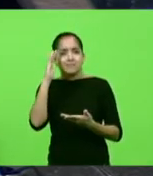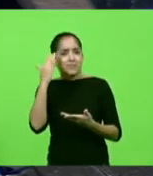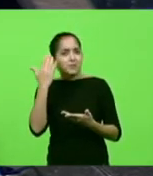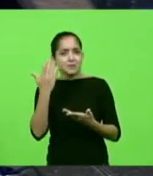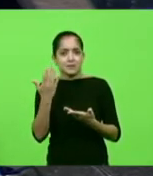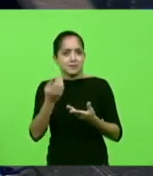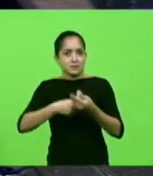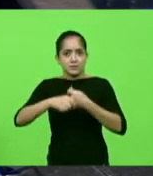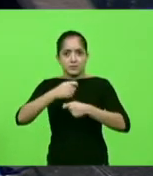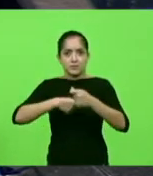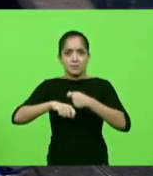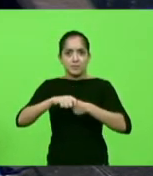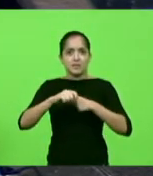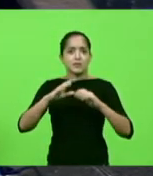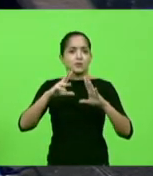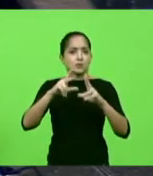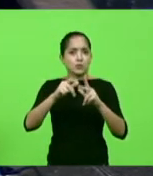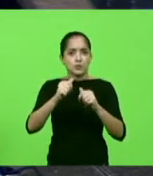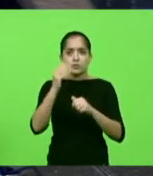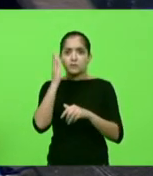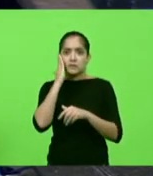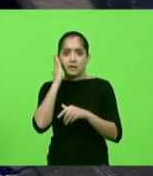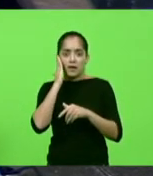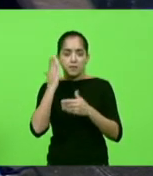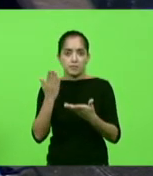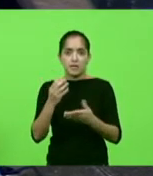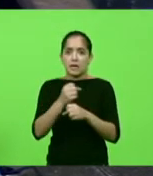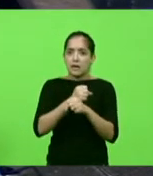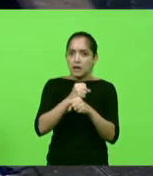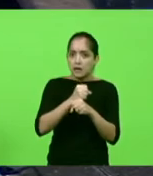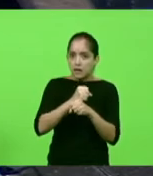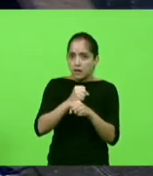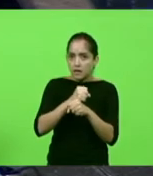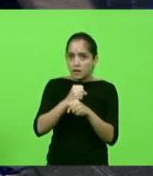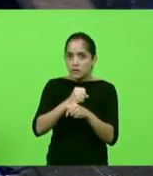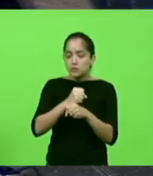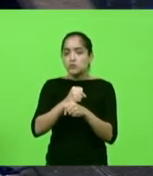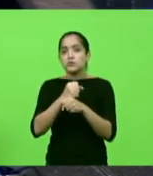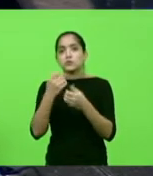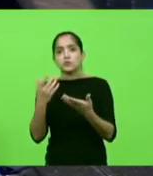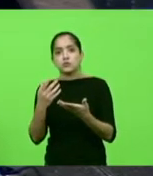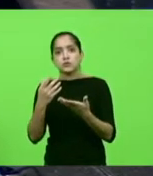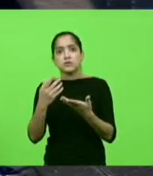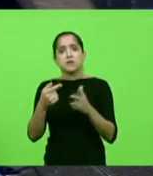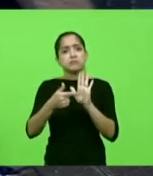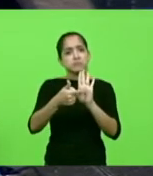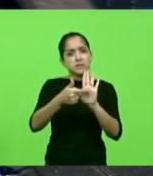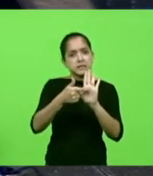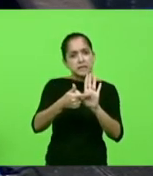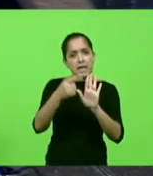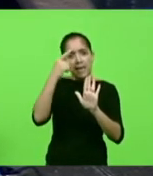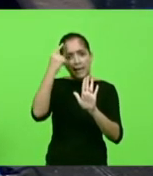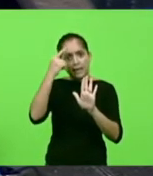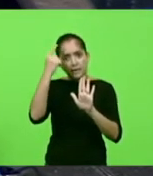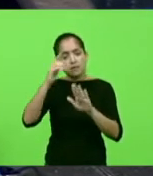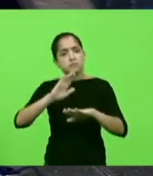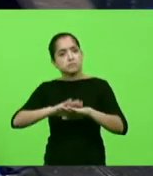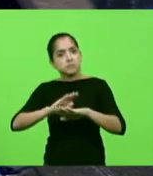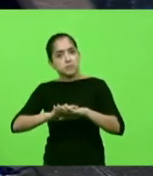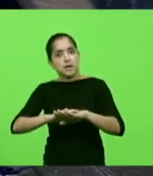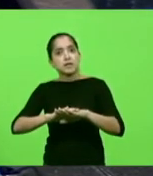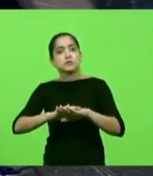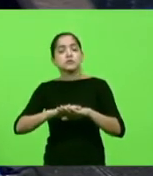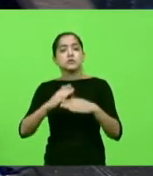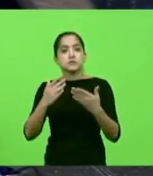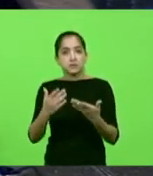já sabemos. Eles tiveram, durante anos, a possibilidade de colocar suas teses irracionais em prática e conseguiram levar o